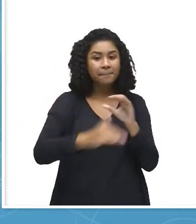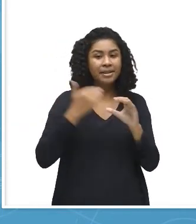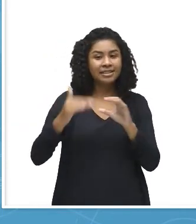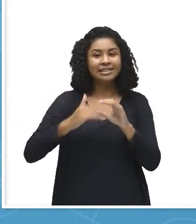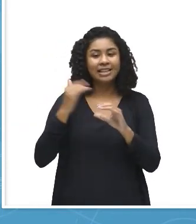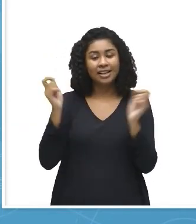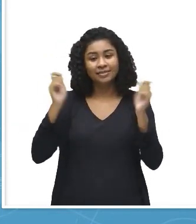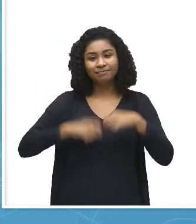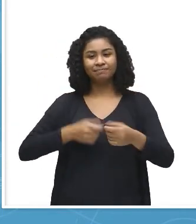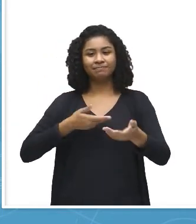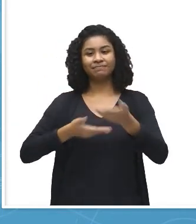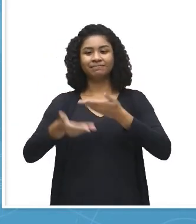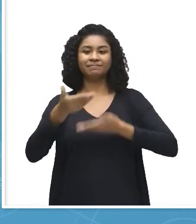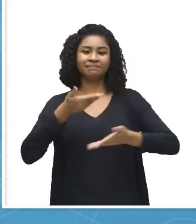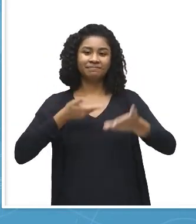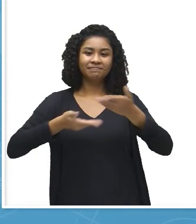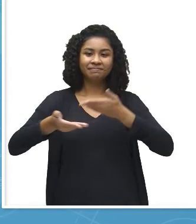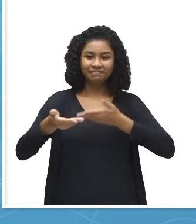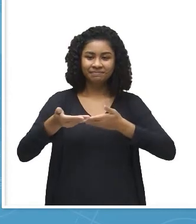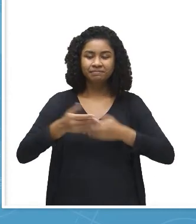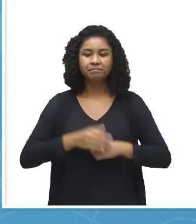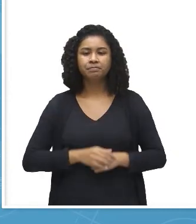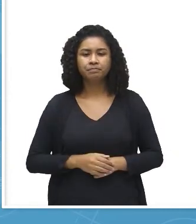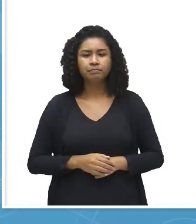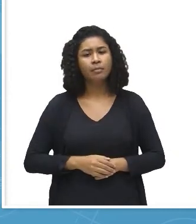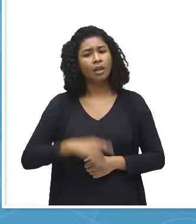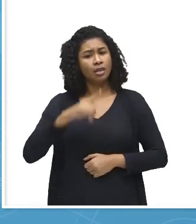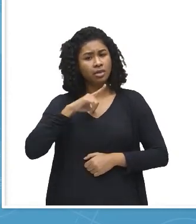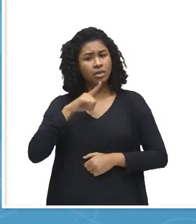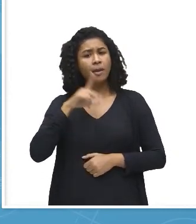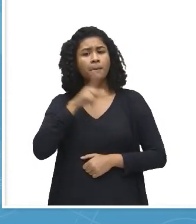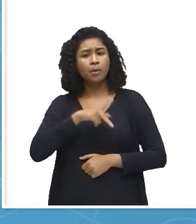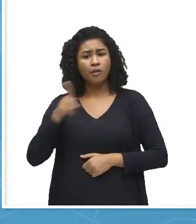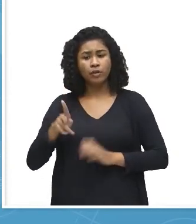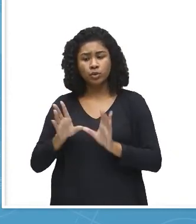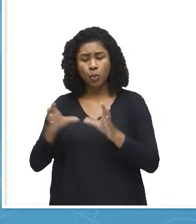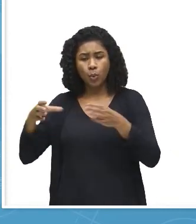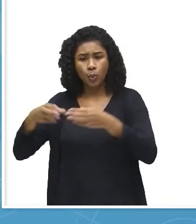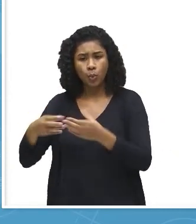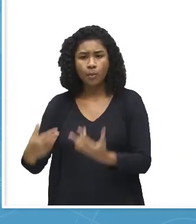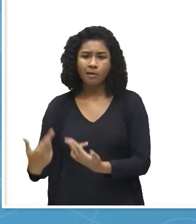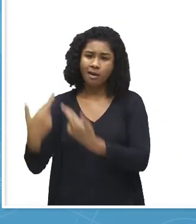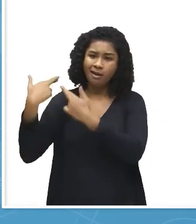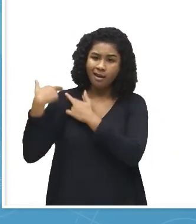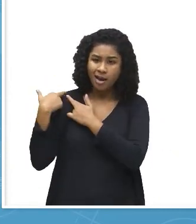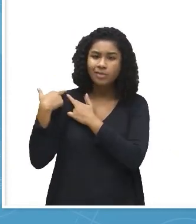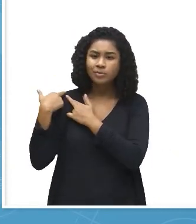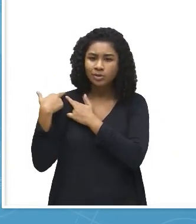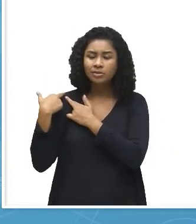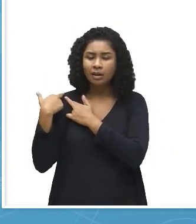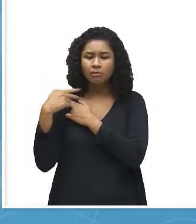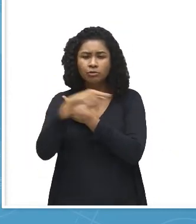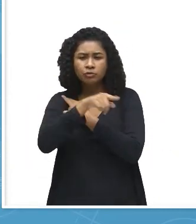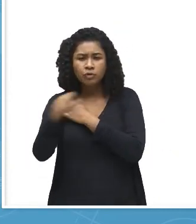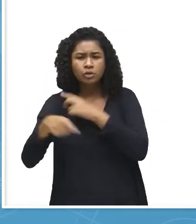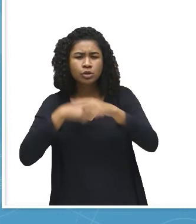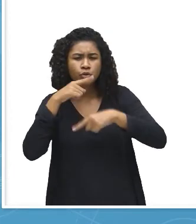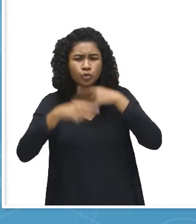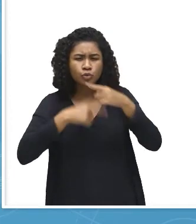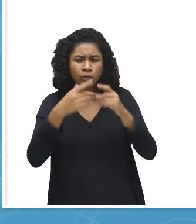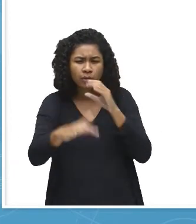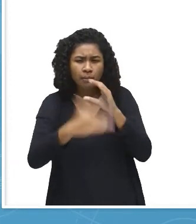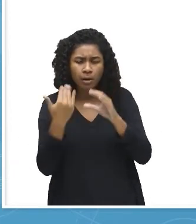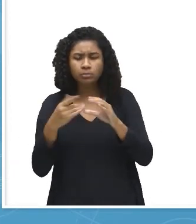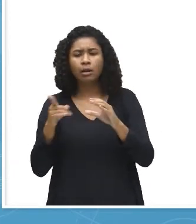chat. Lembrando que existem professores que estão aqui de plantão para resolver qualquer dúvida que